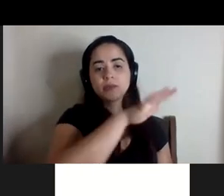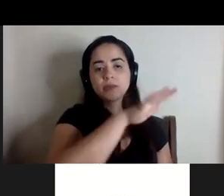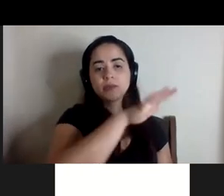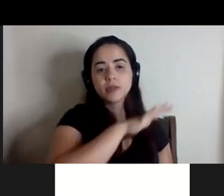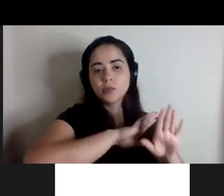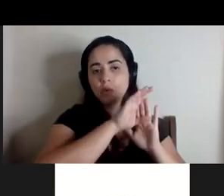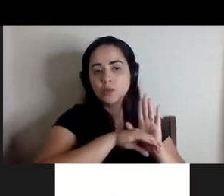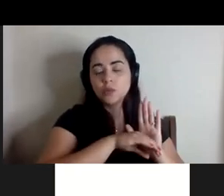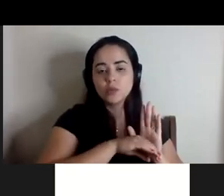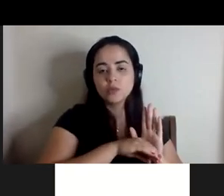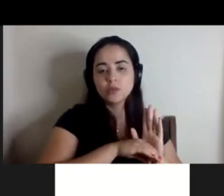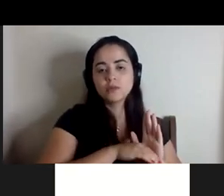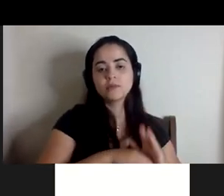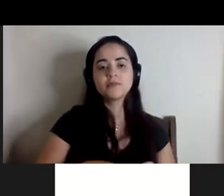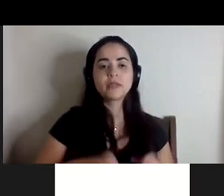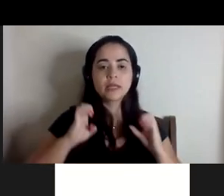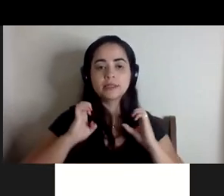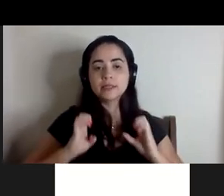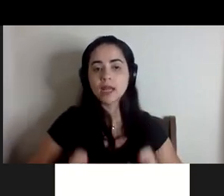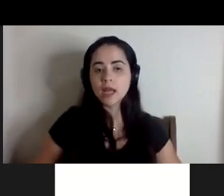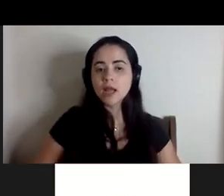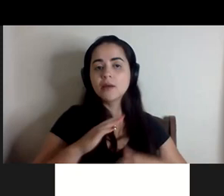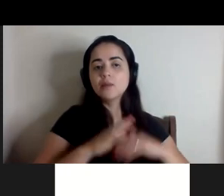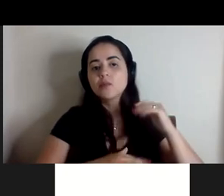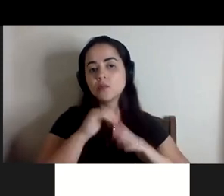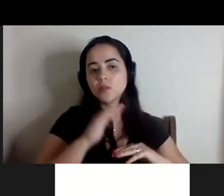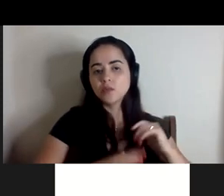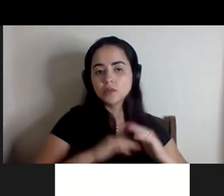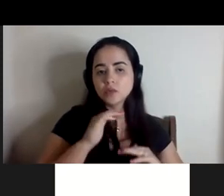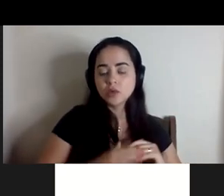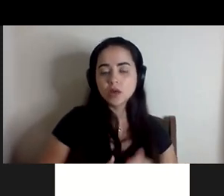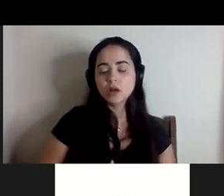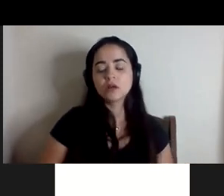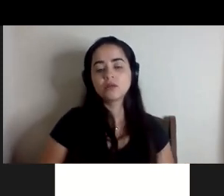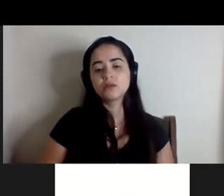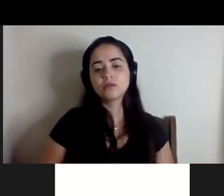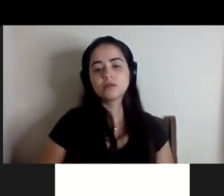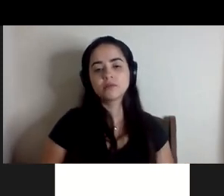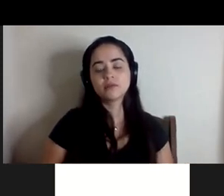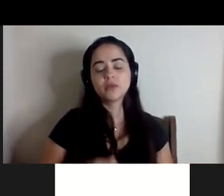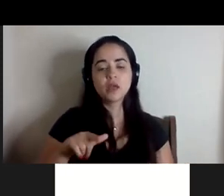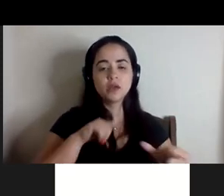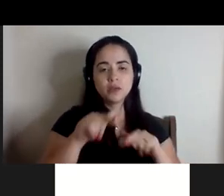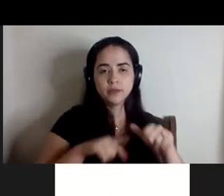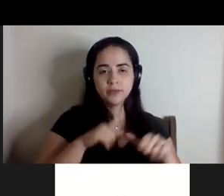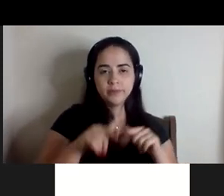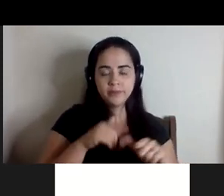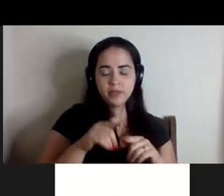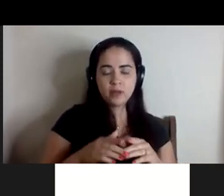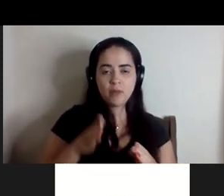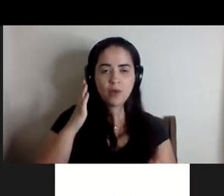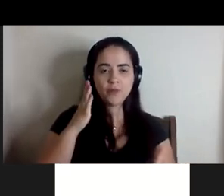currículo oculto. Eu estou falando sobre ética profissional. Então, o trabalho como